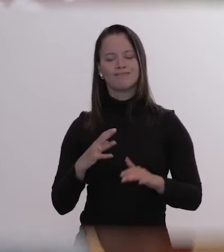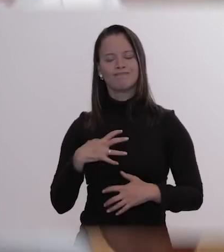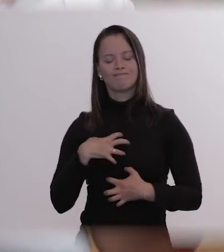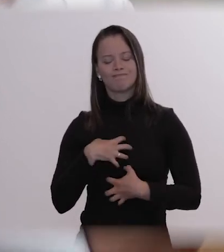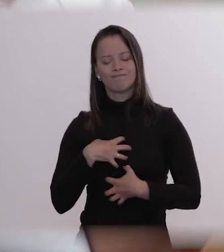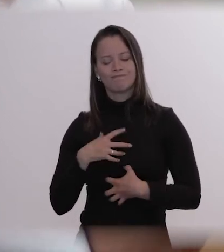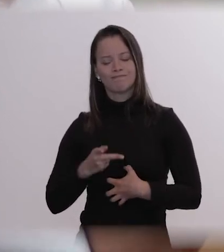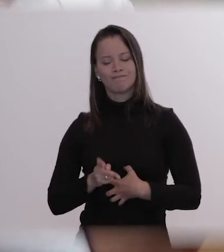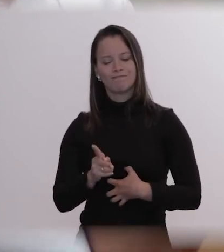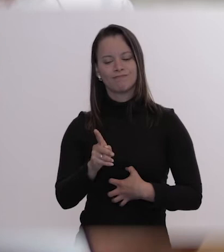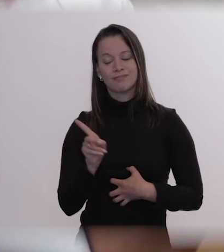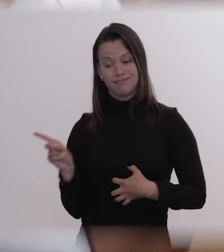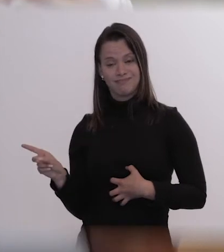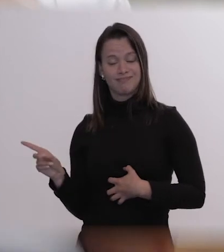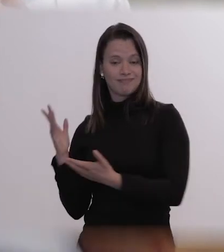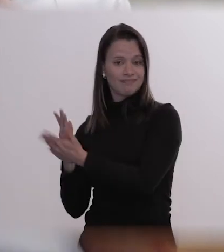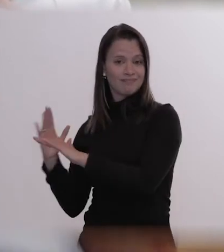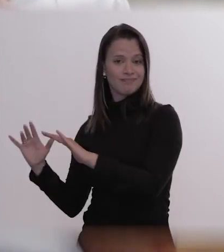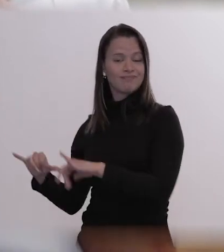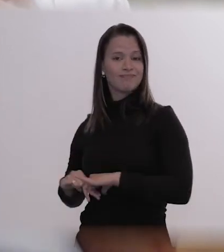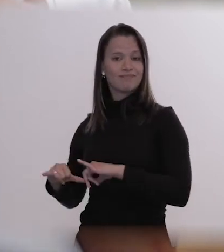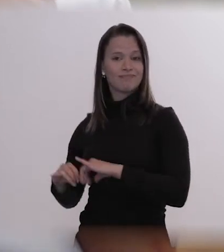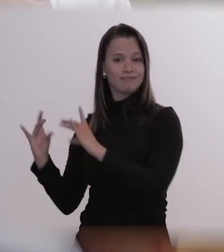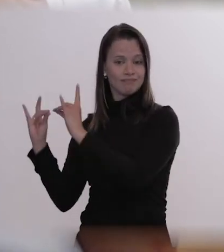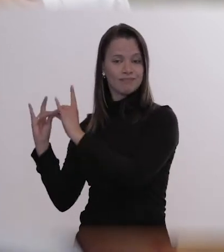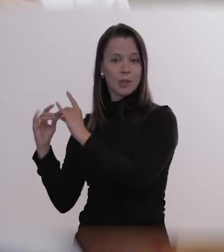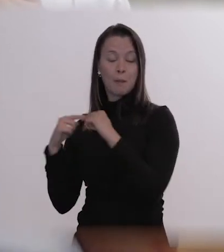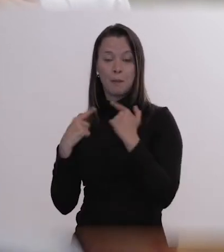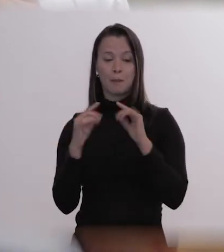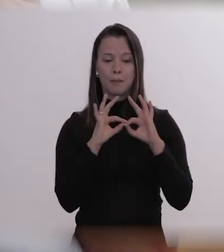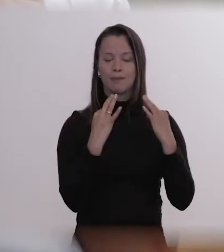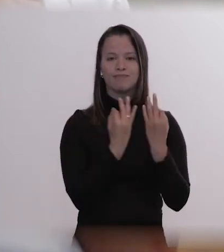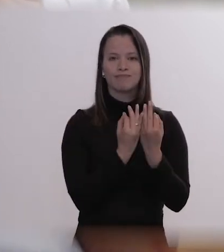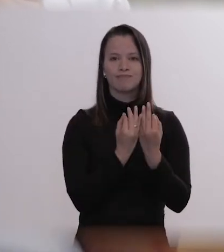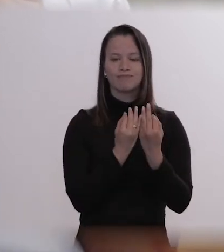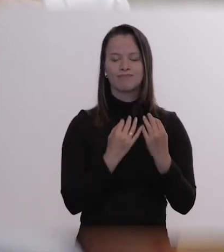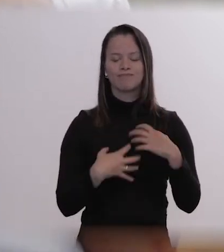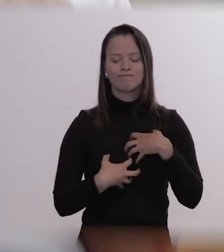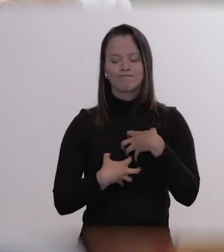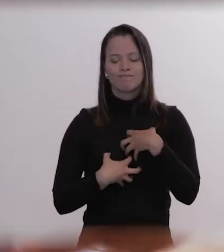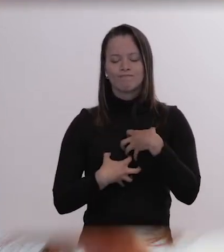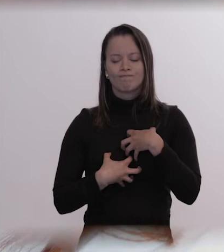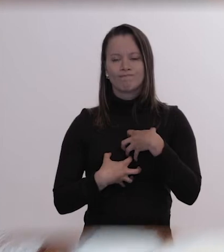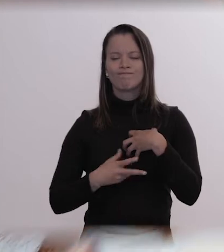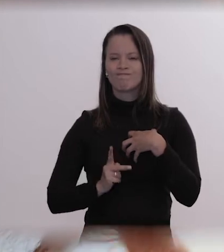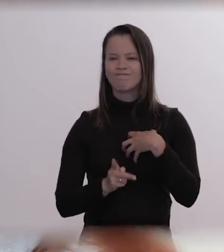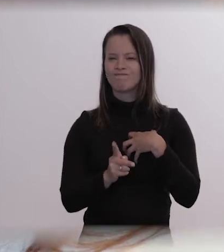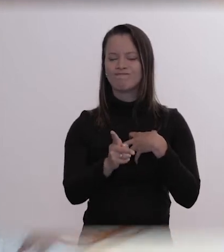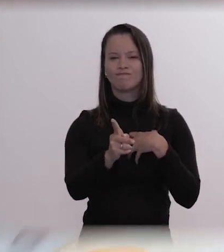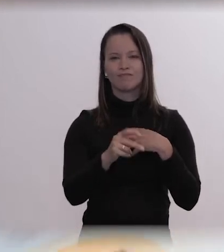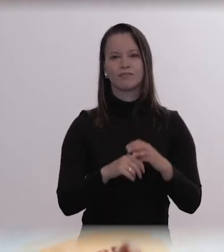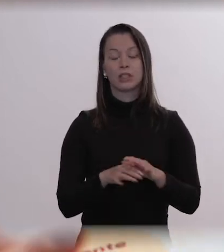Talvez tenha passado a dela, mas a nossa, eu acredito que não passa nunca mais. E uma outra